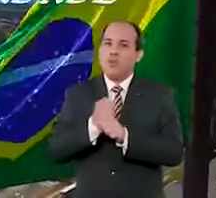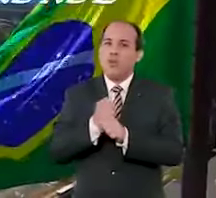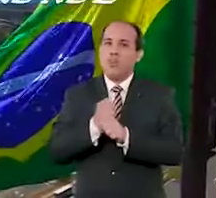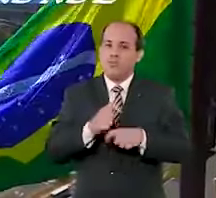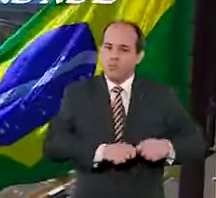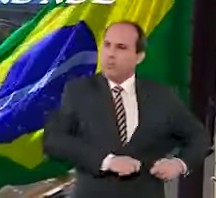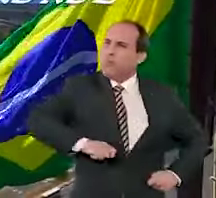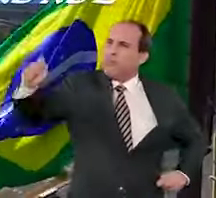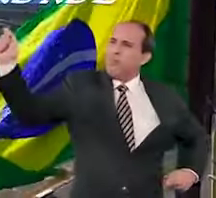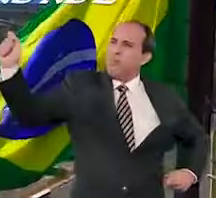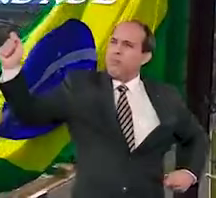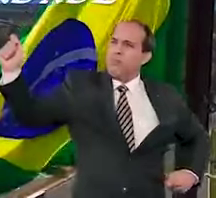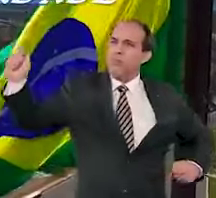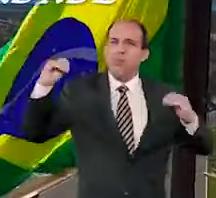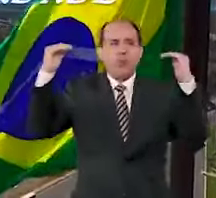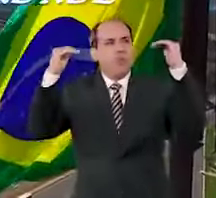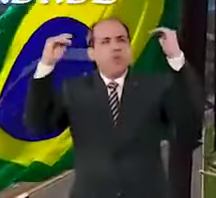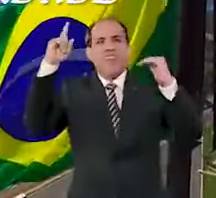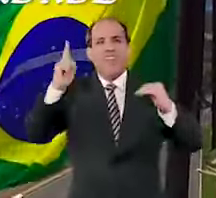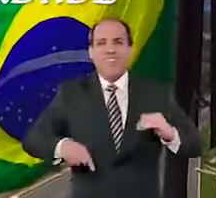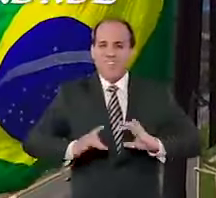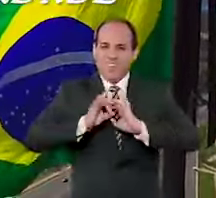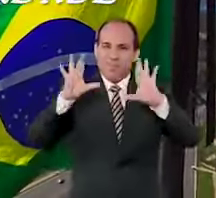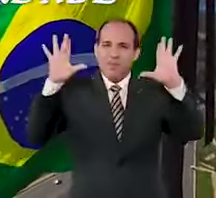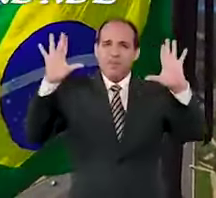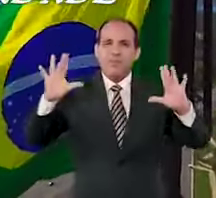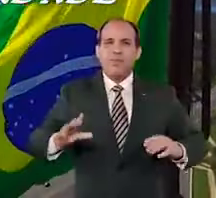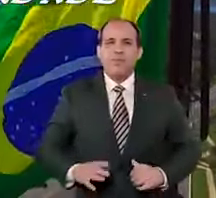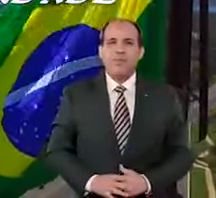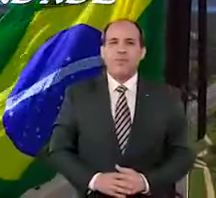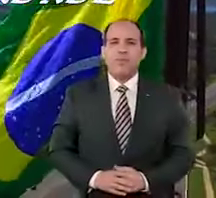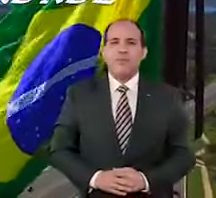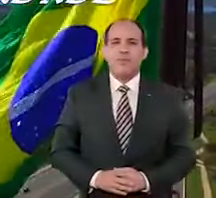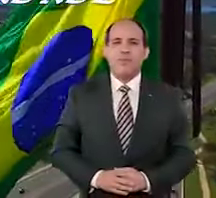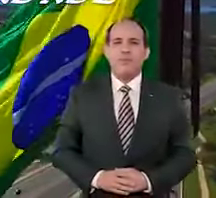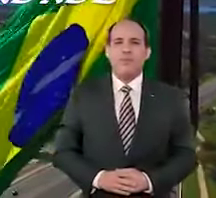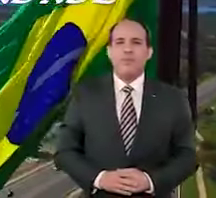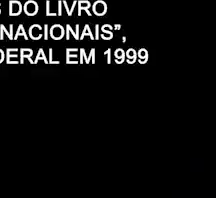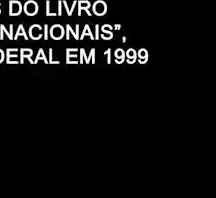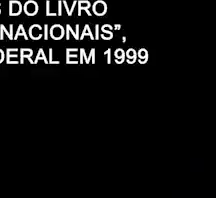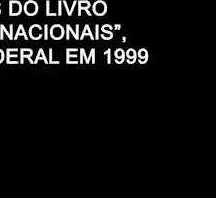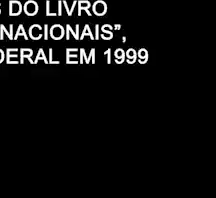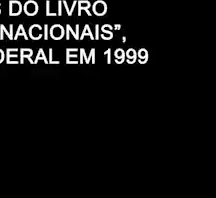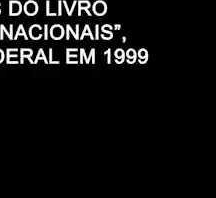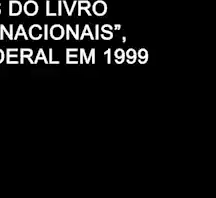Bicentenário da Independência. Soberania é liberdade.